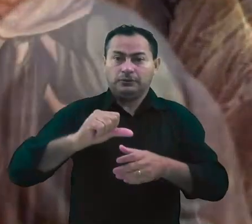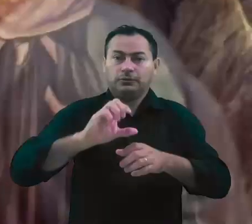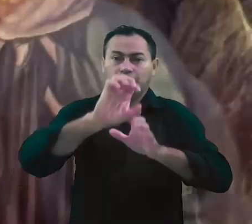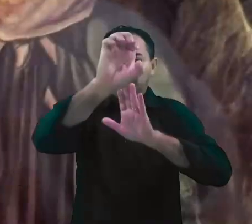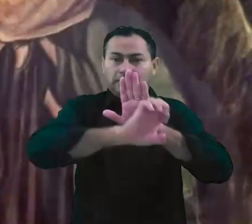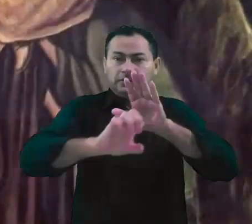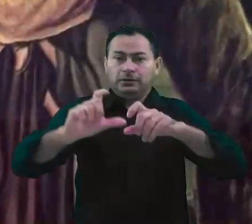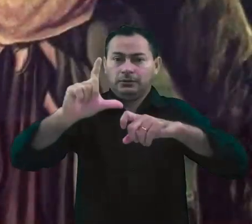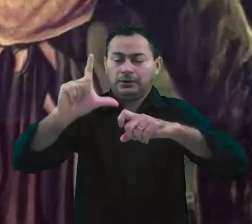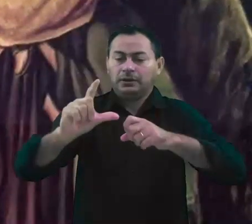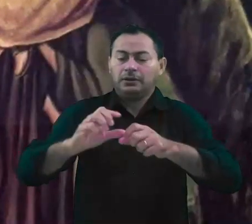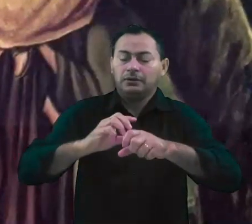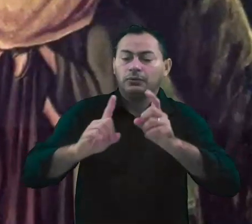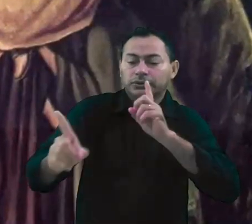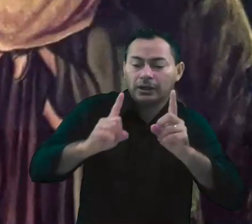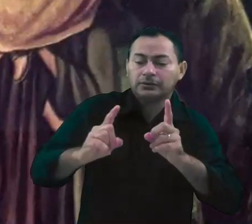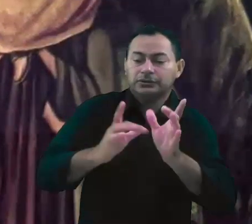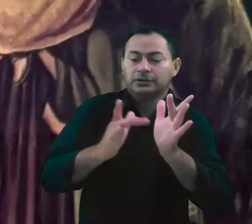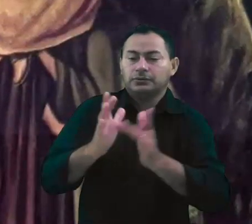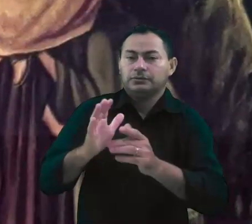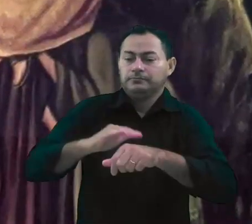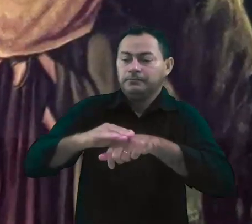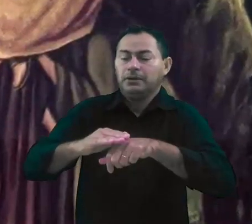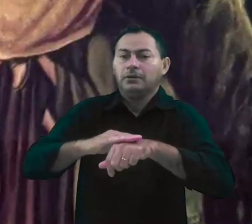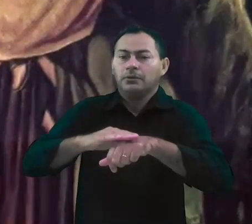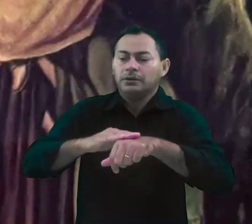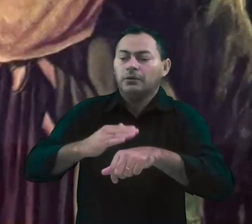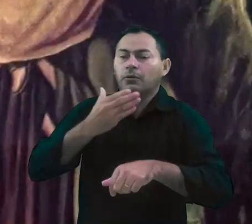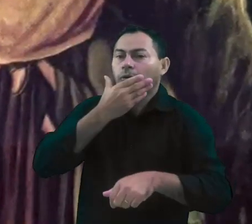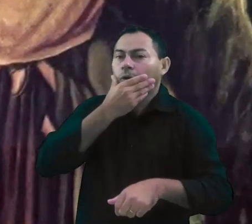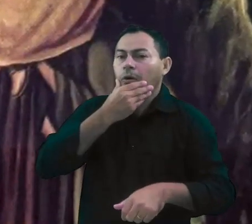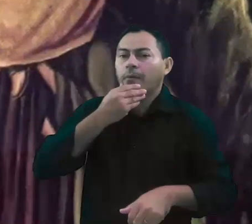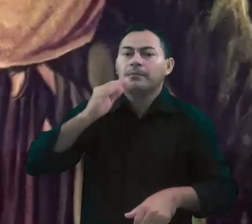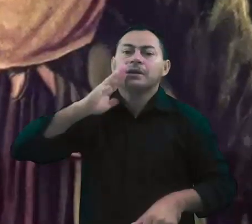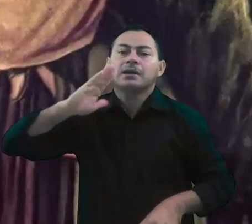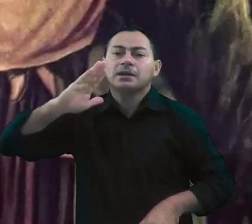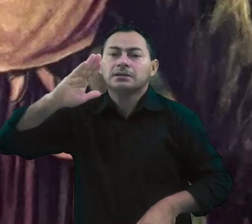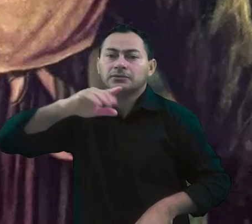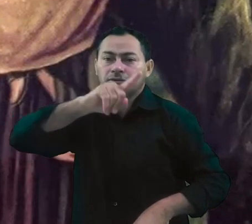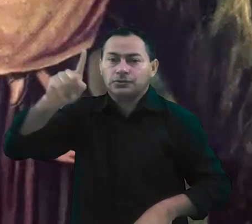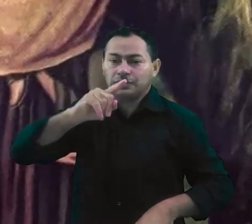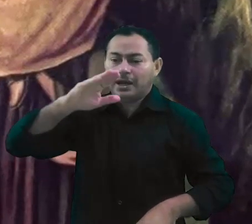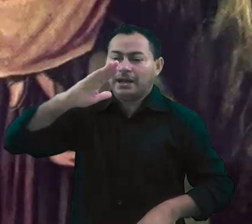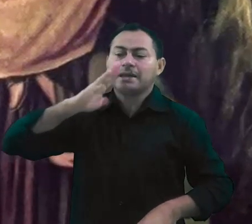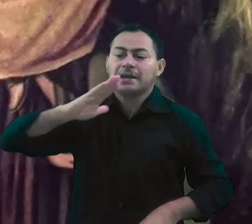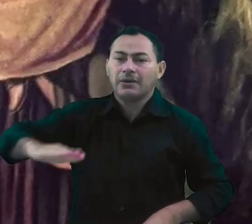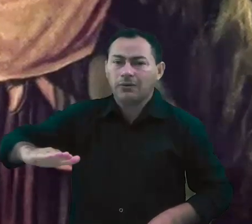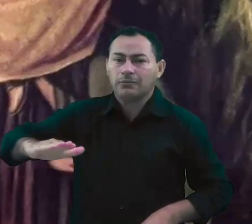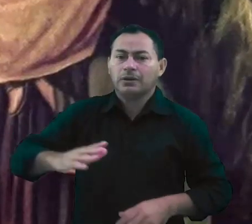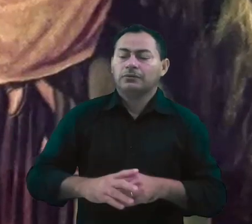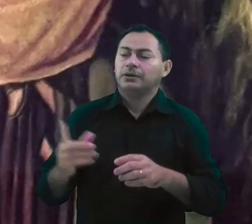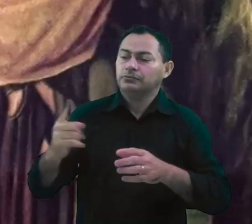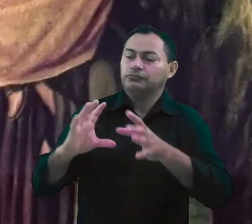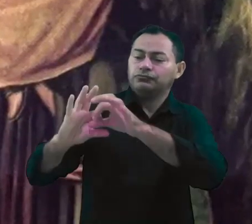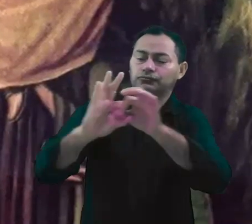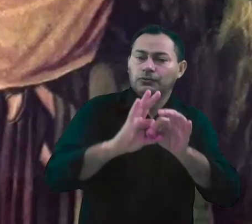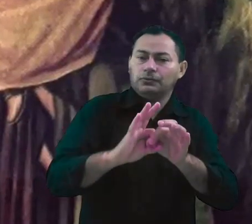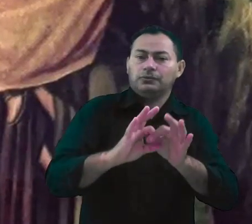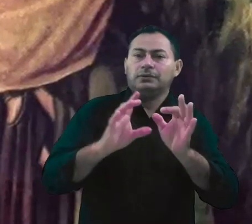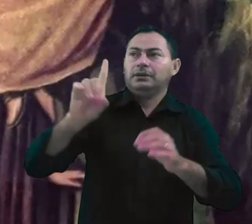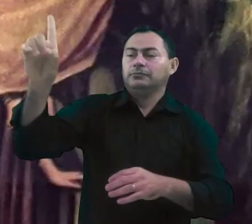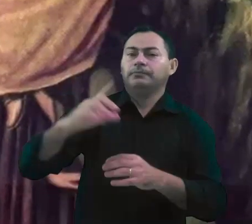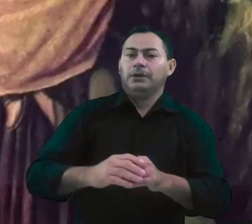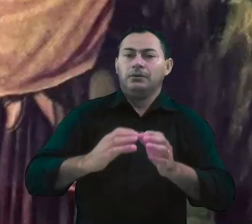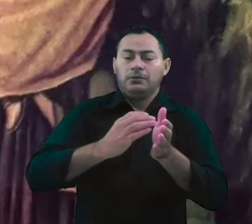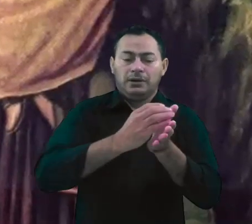Lucas, que descreve o diálogo de Jesus com Zaqueu e que trouxe Zaqueu de volta à comunhão com Deus. Mas creio